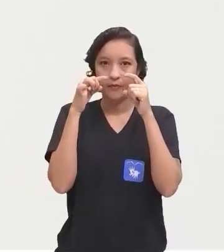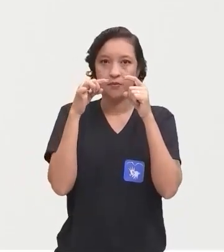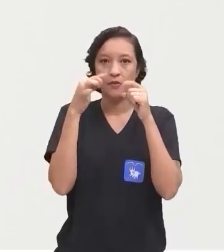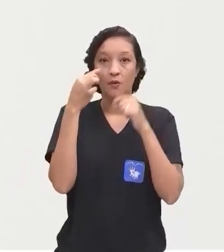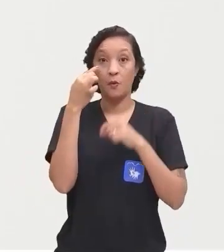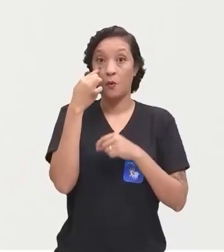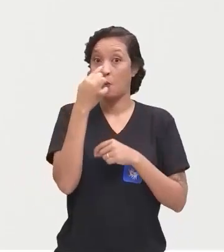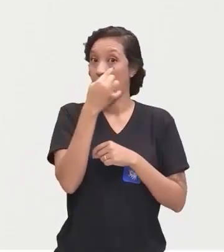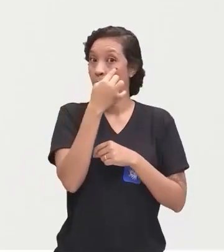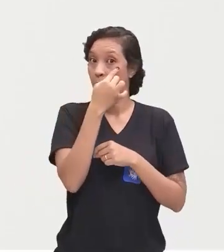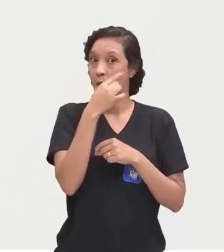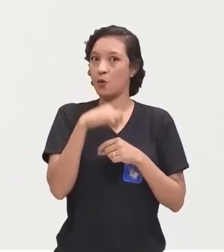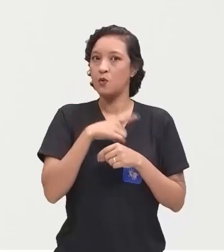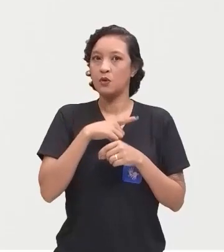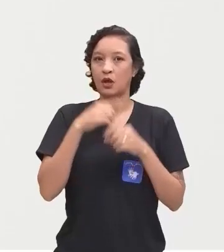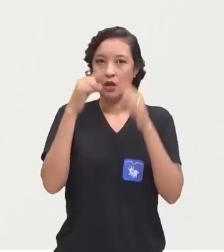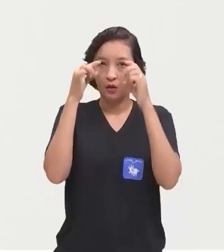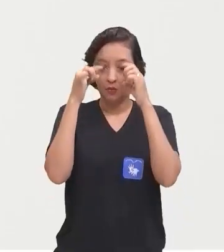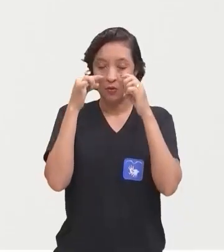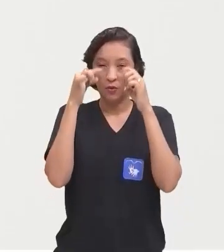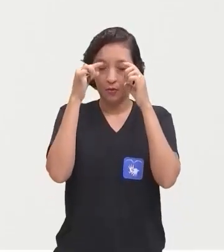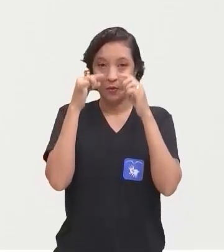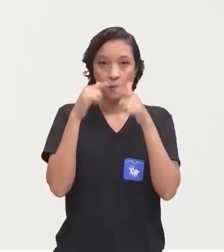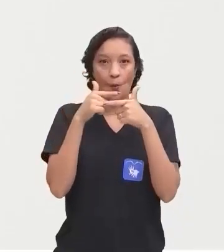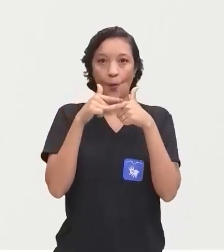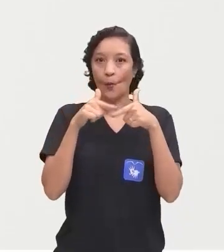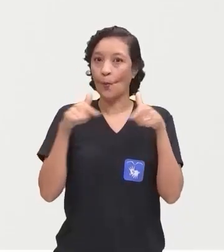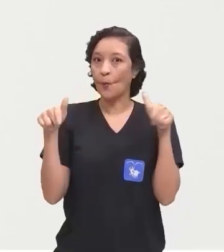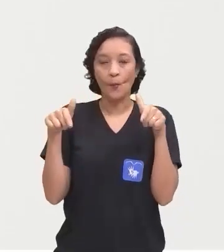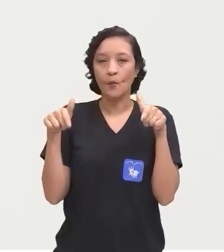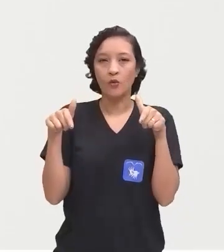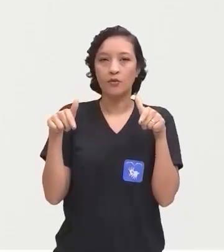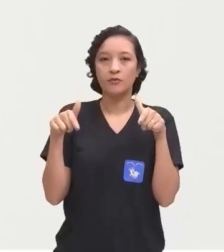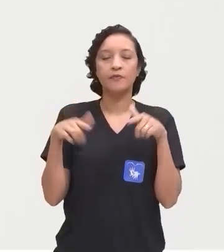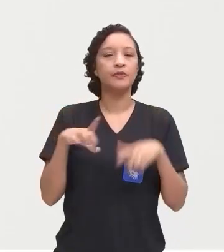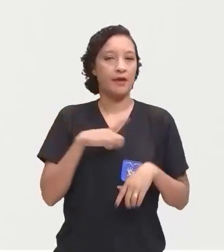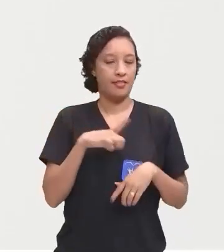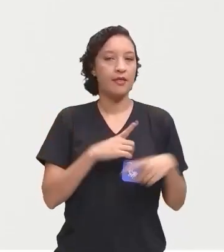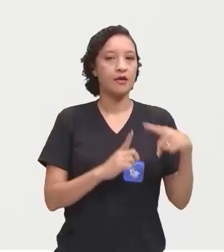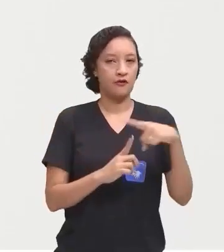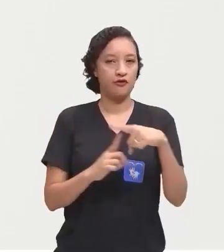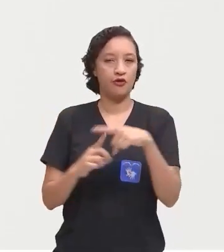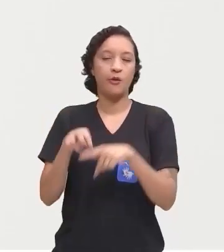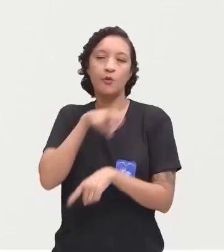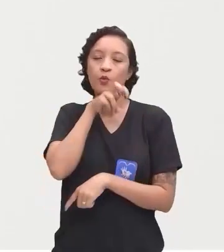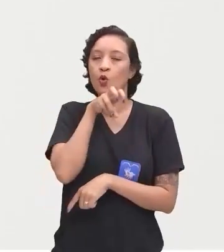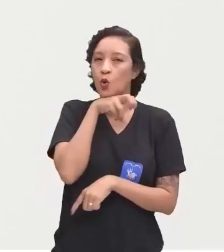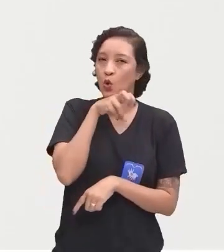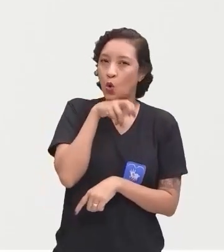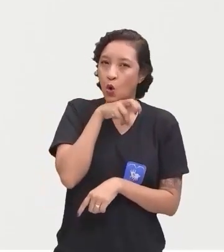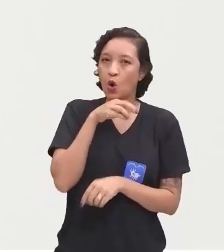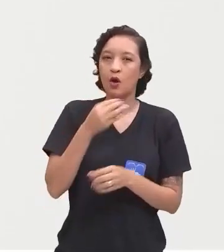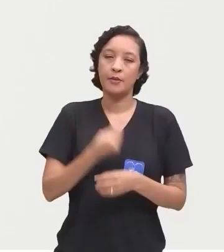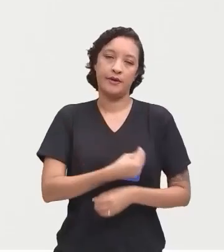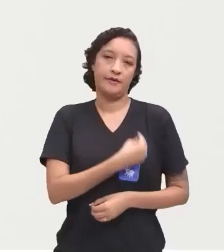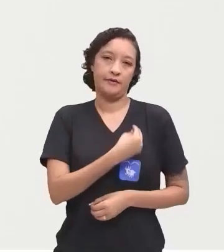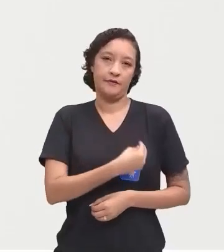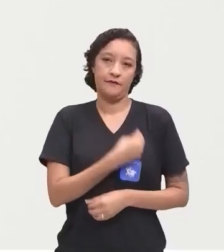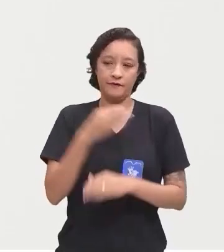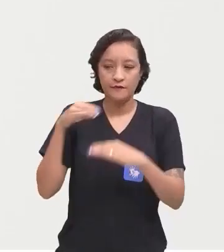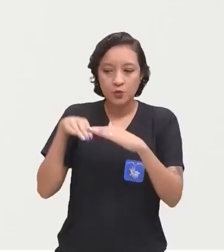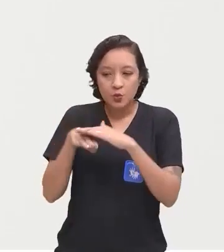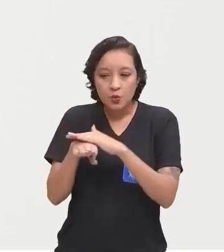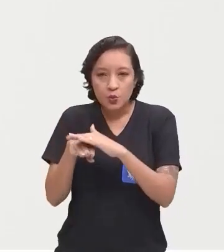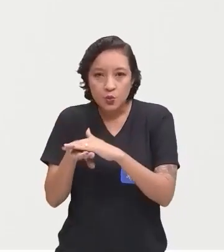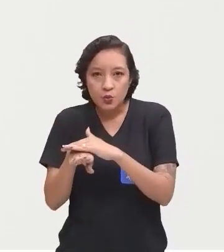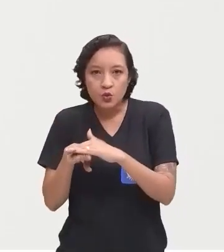membrana transparente. Em algumas espécies de cobras que vivem em tocas. Os olhos